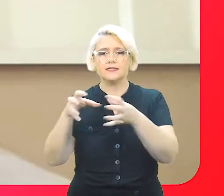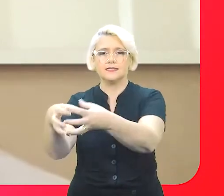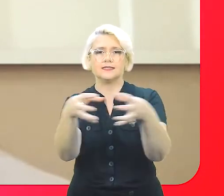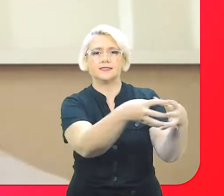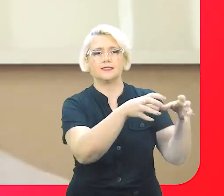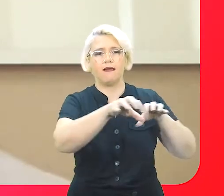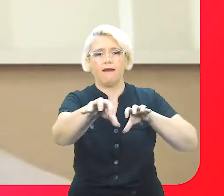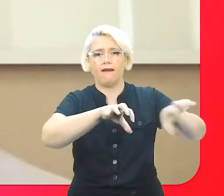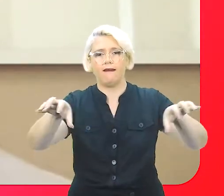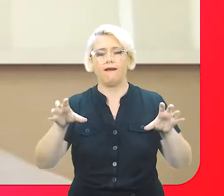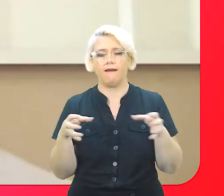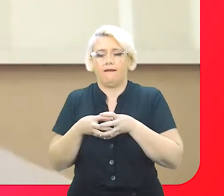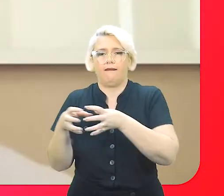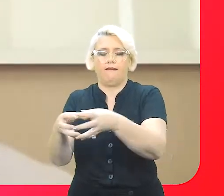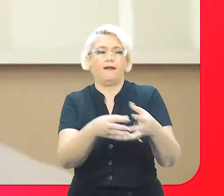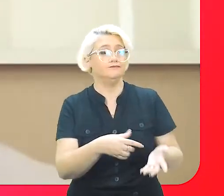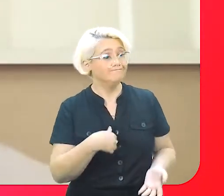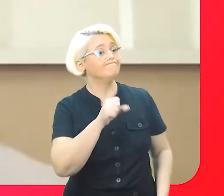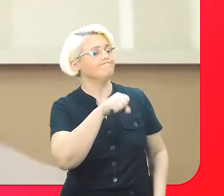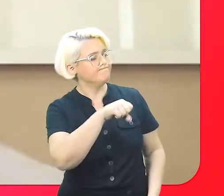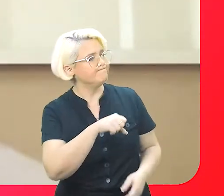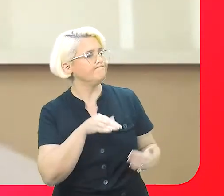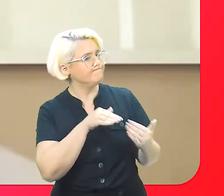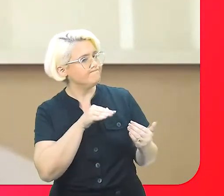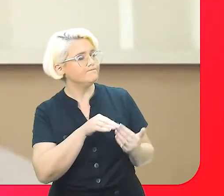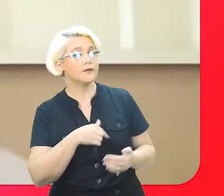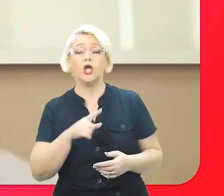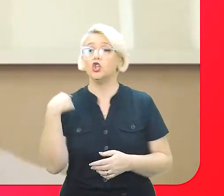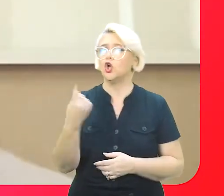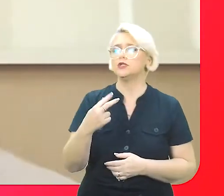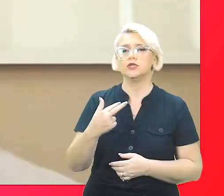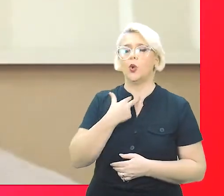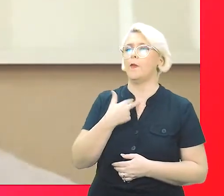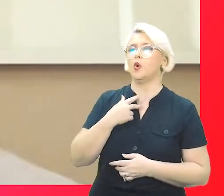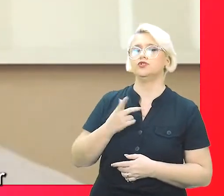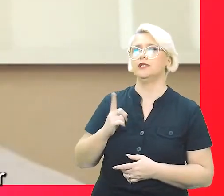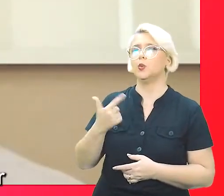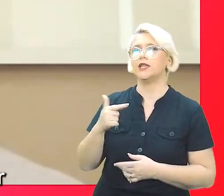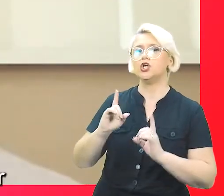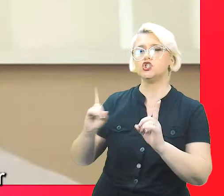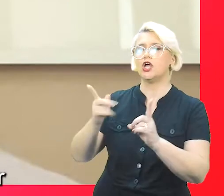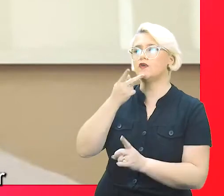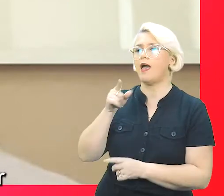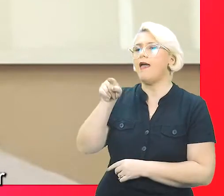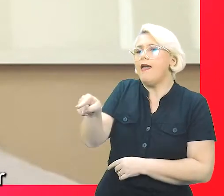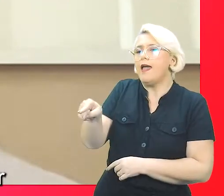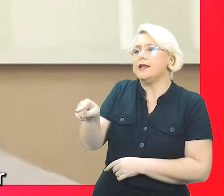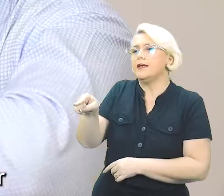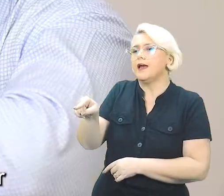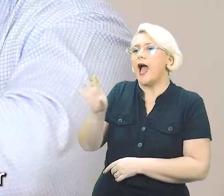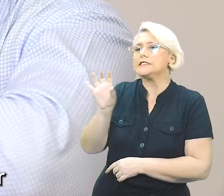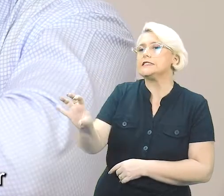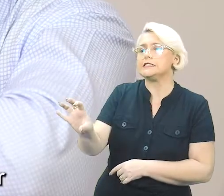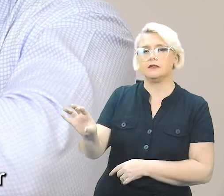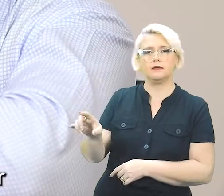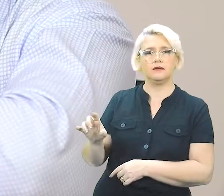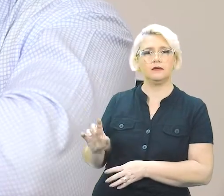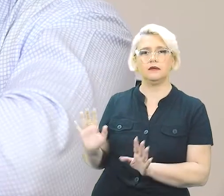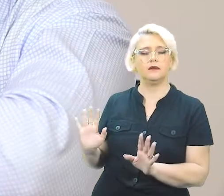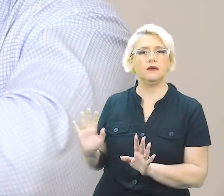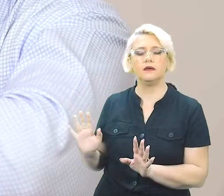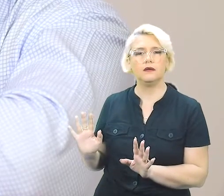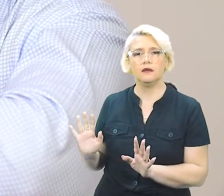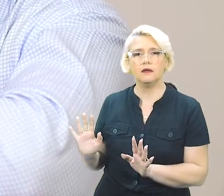segregação. Sim, sim. Nós também não temos o direito de dizer o que uma pessoa tem que ser para ela